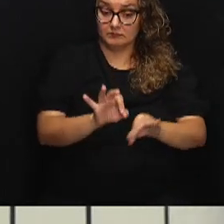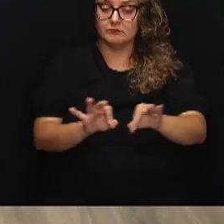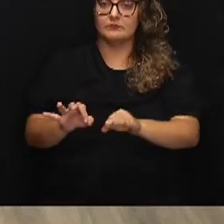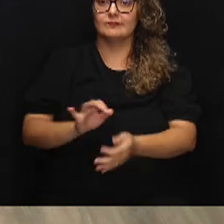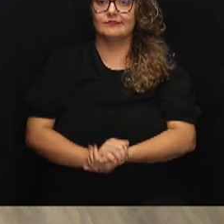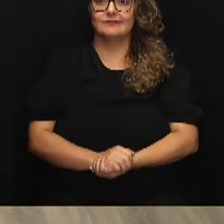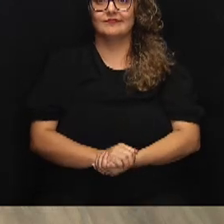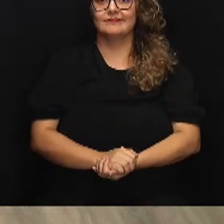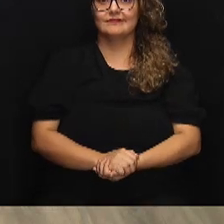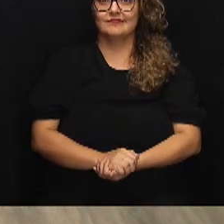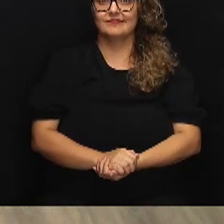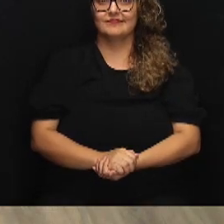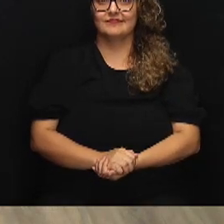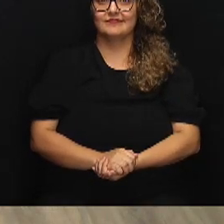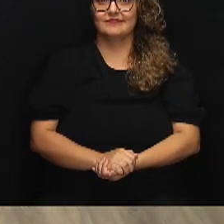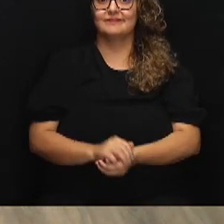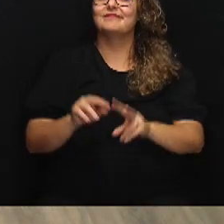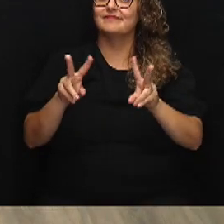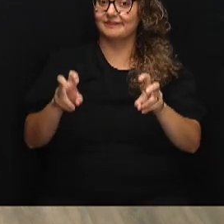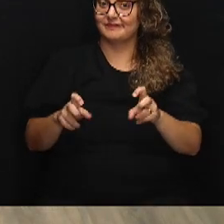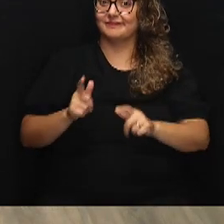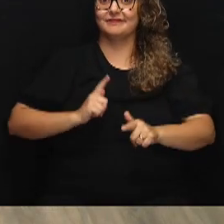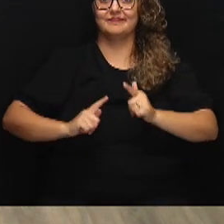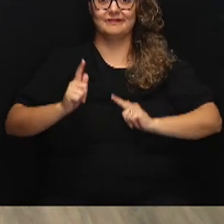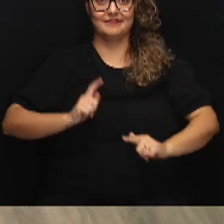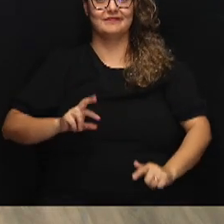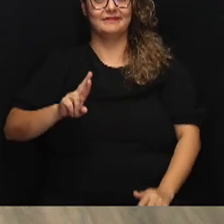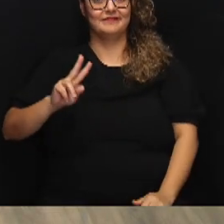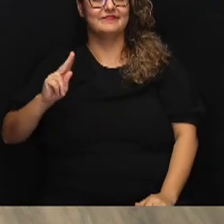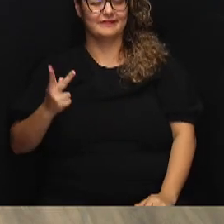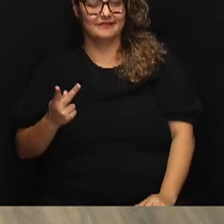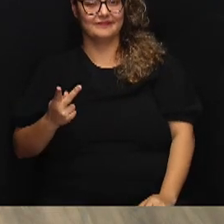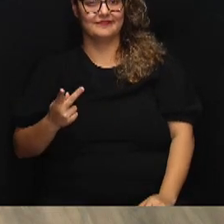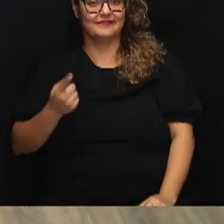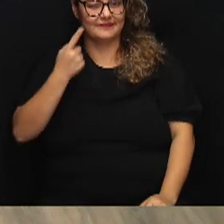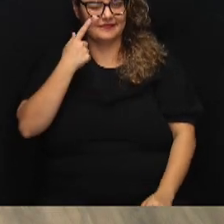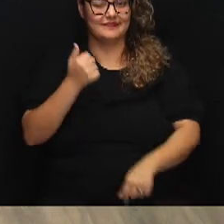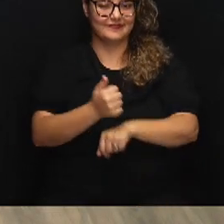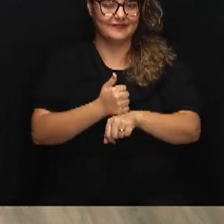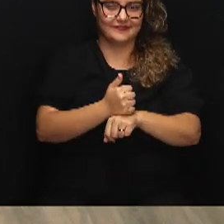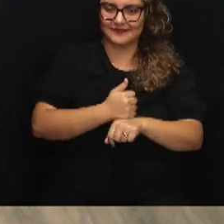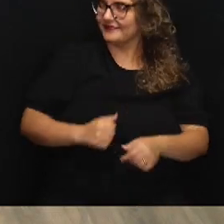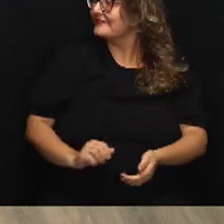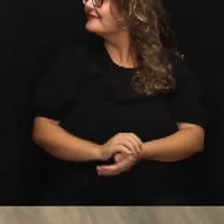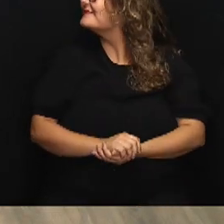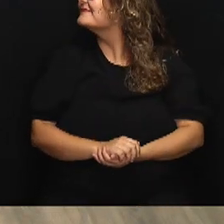organizações. Sobre o gestor de RH, se liga na profissão.